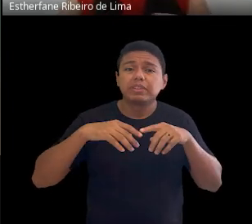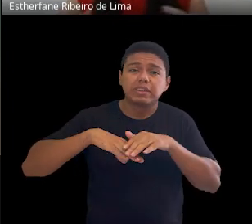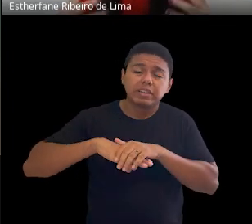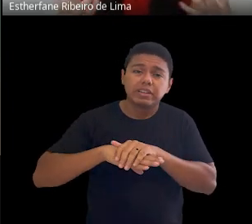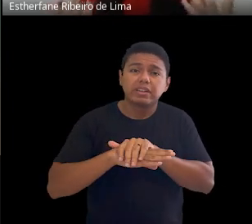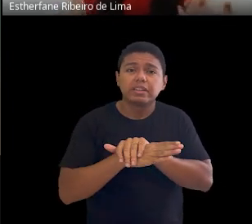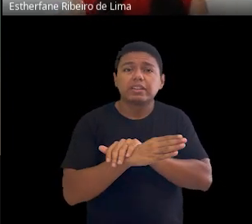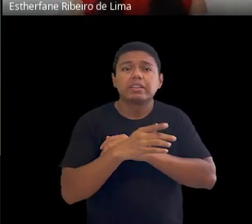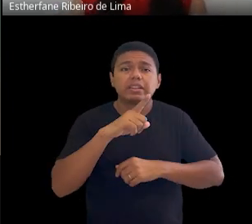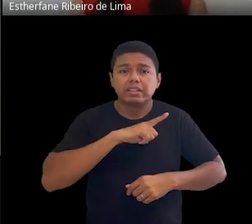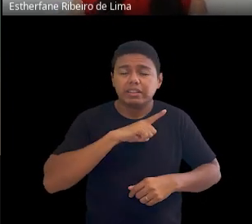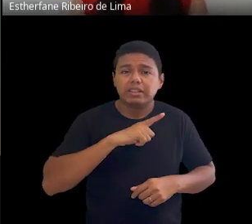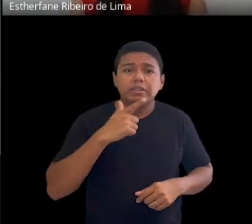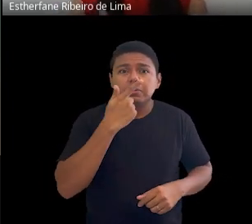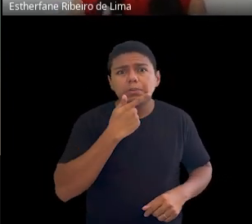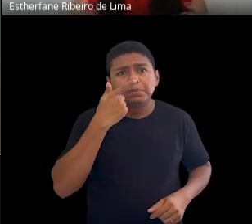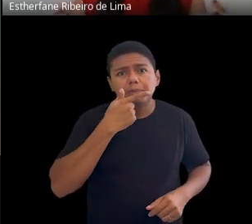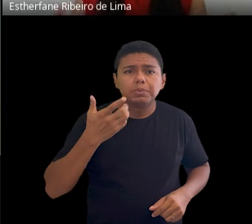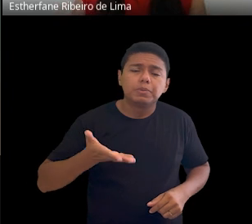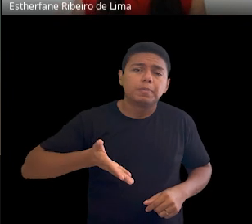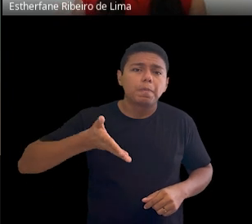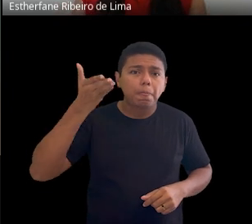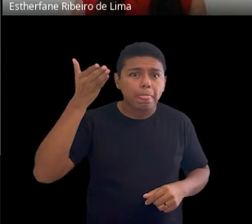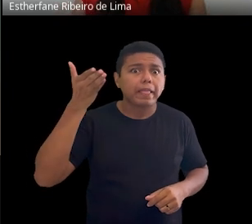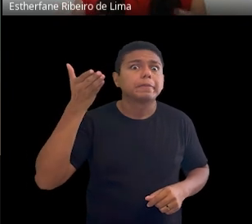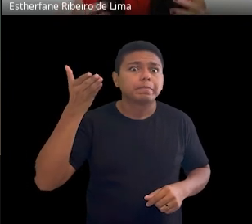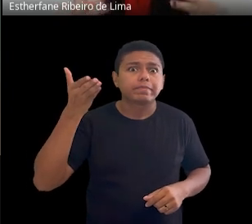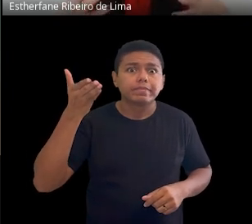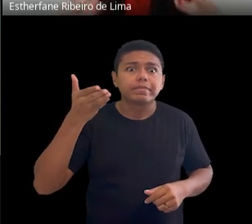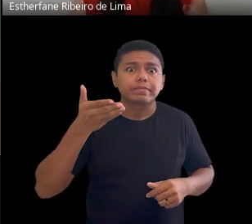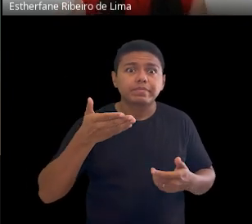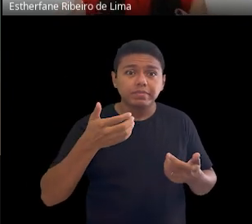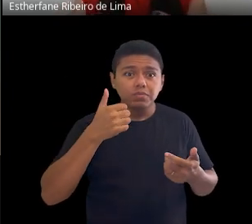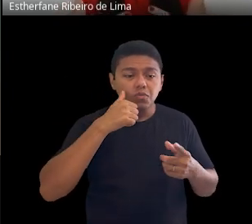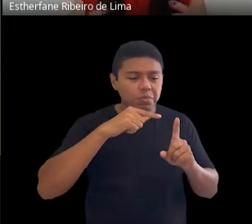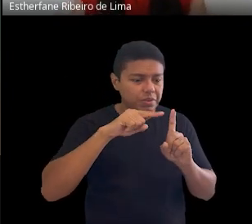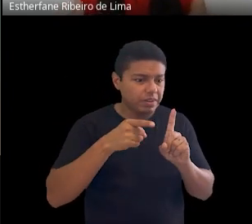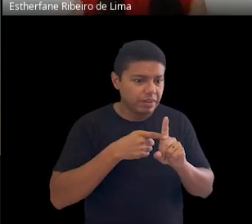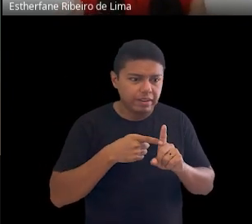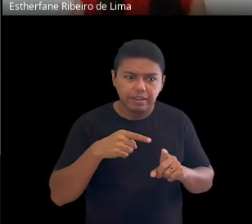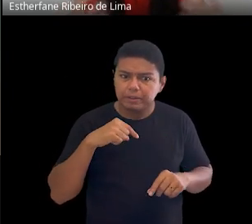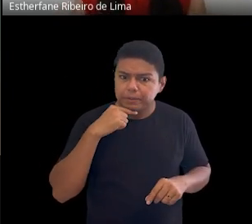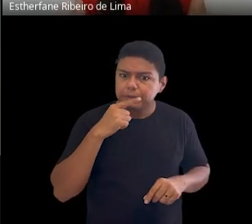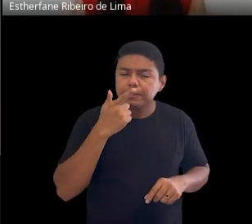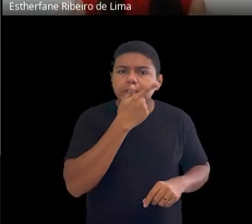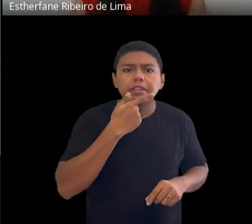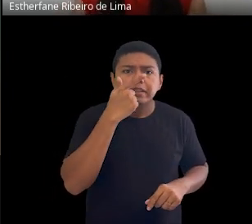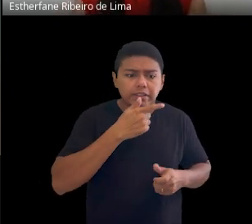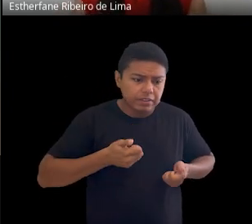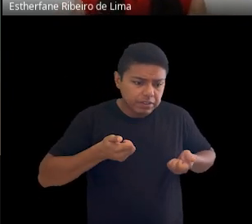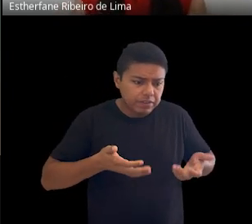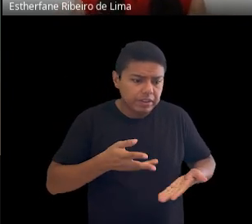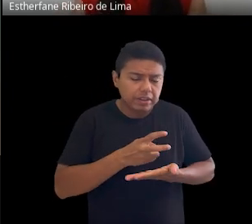com tanta hiperglicemia que chega um momento no organismo daquela gestante que ela não vai possuir mais tanta glicose para